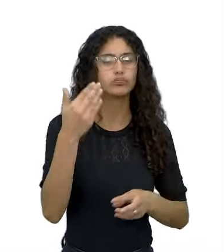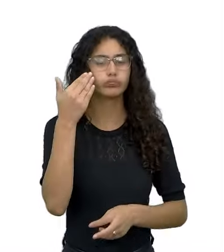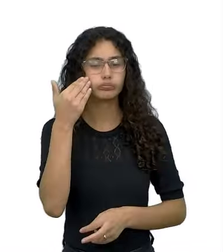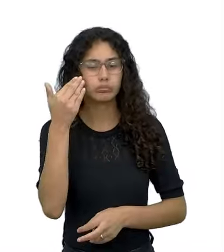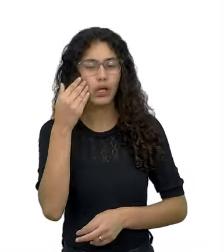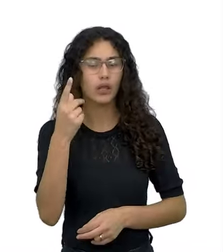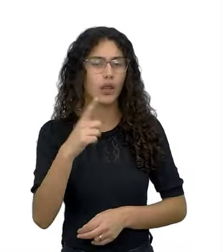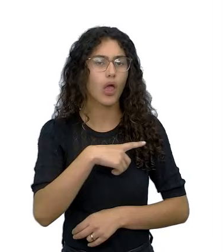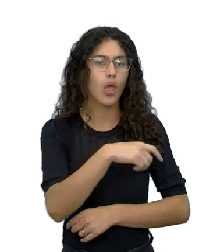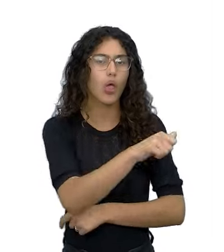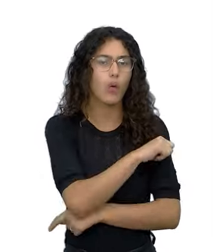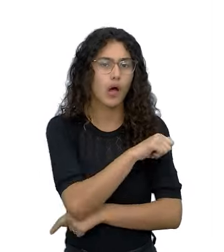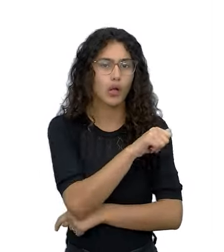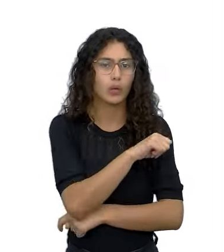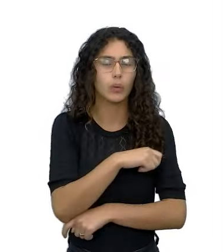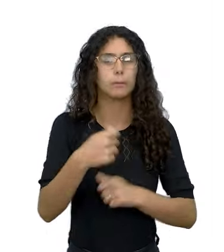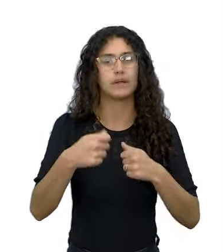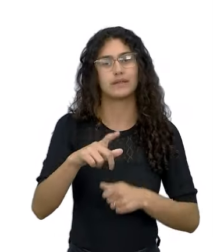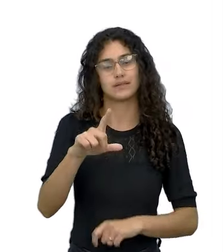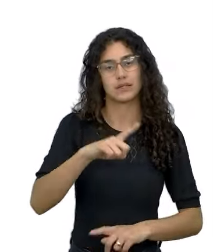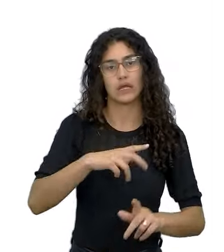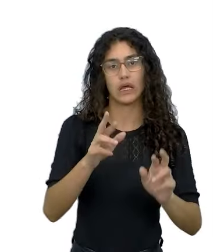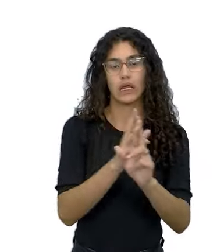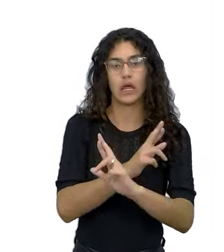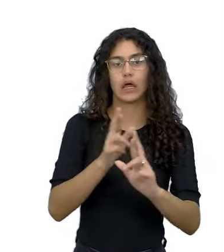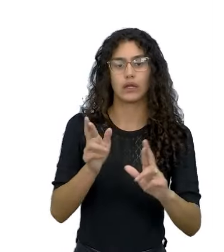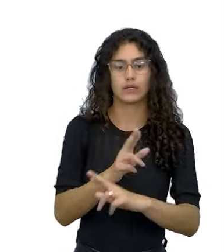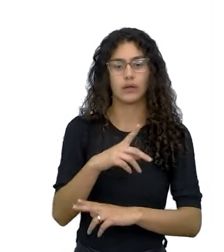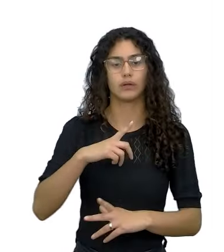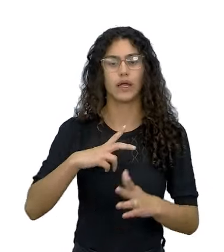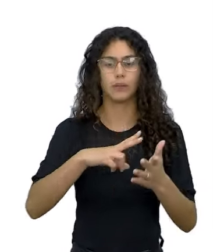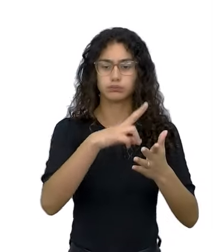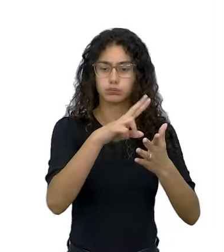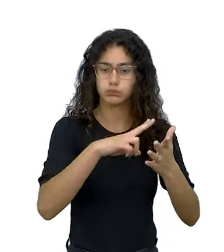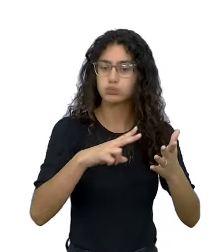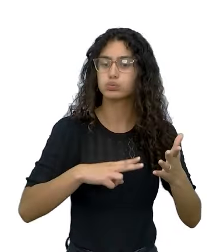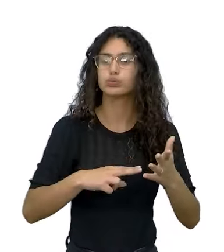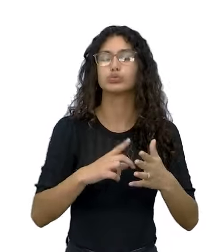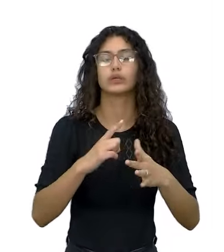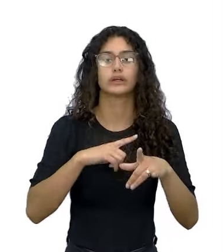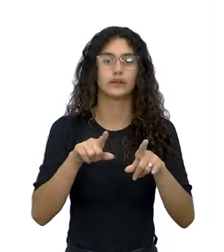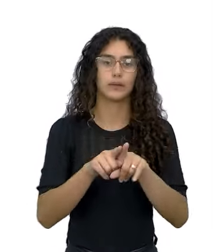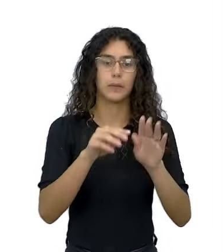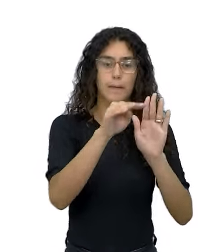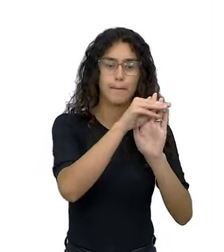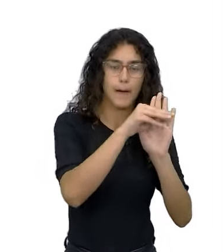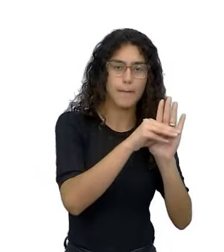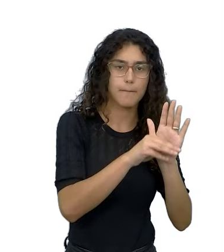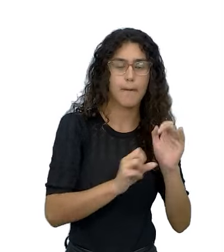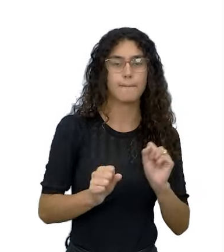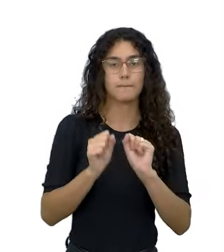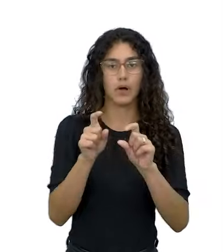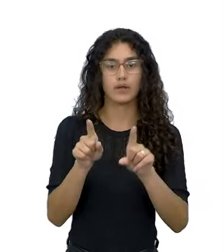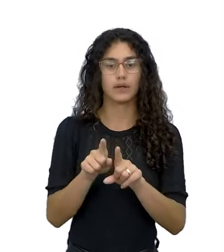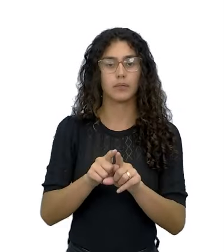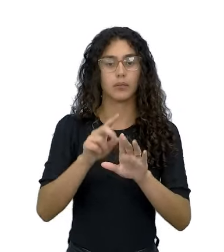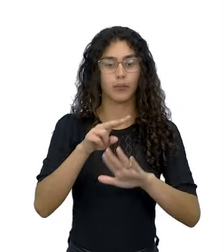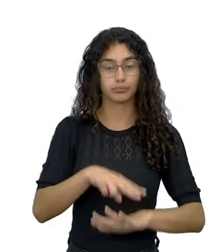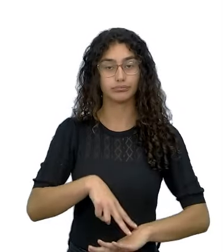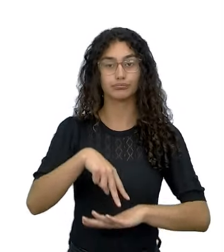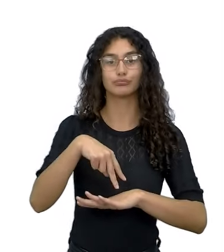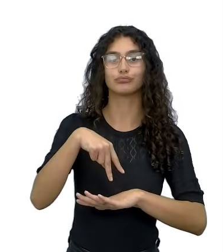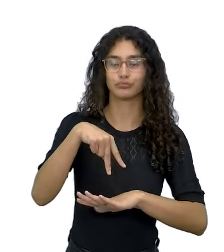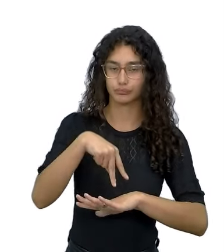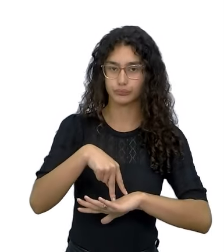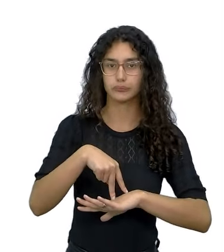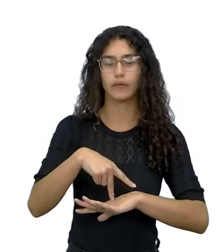compreensão que o estudante tem que ter em relação a essa leitura e depois a produção textual também, para que ele possa ser um protagonista